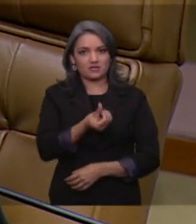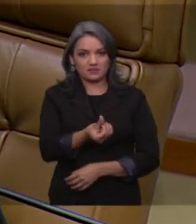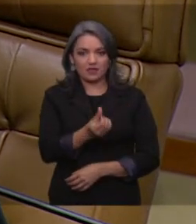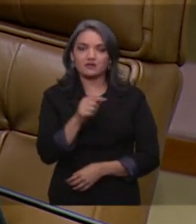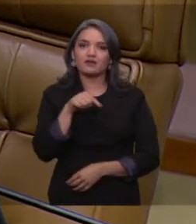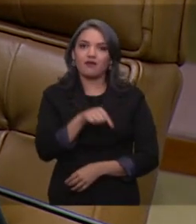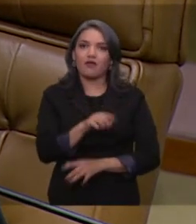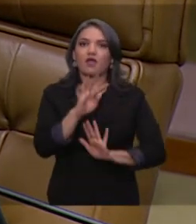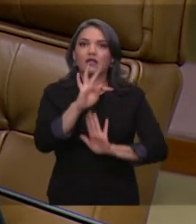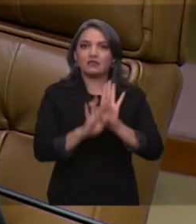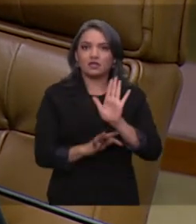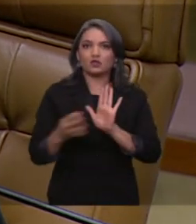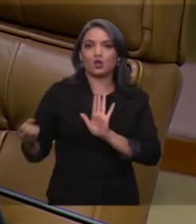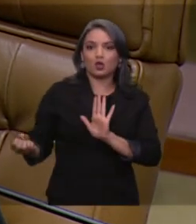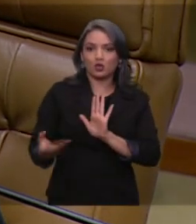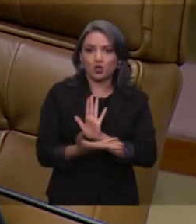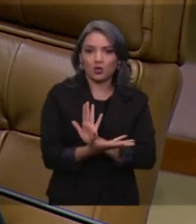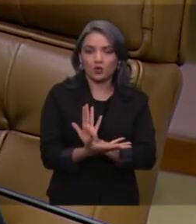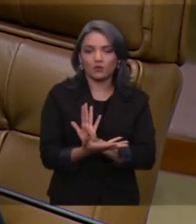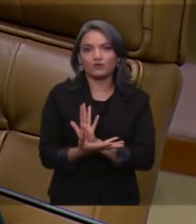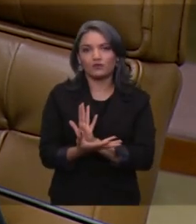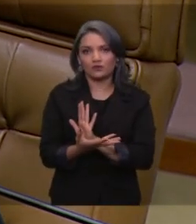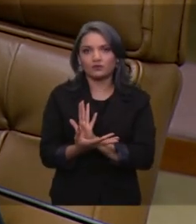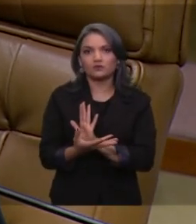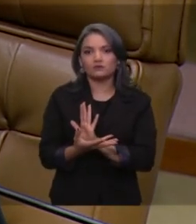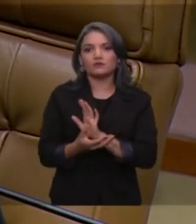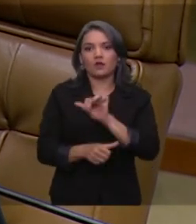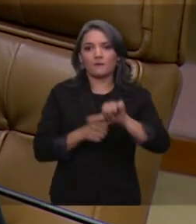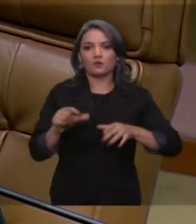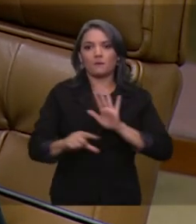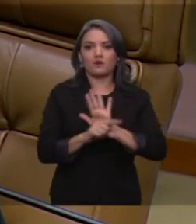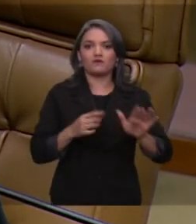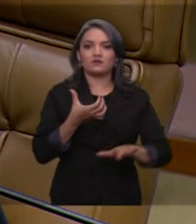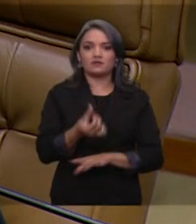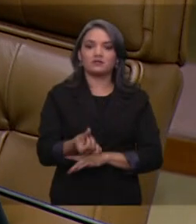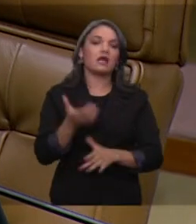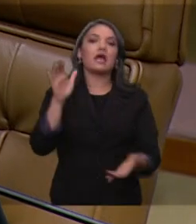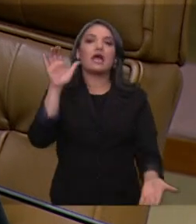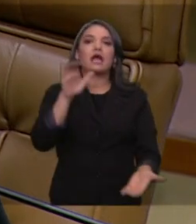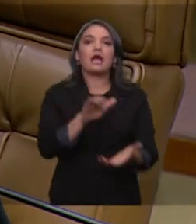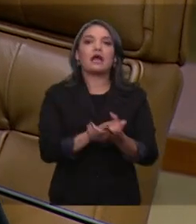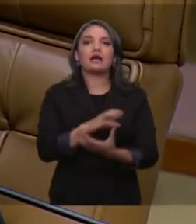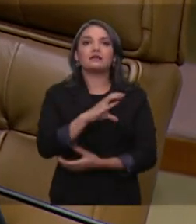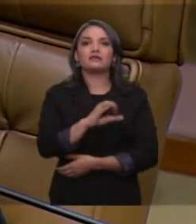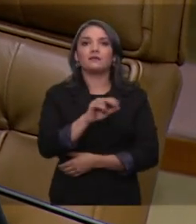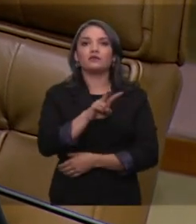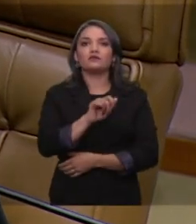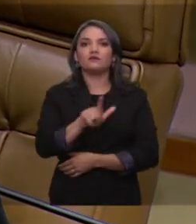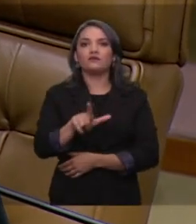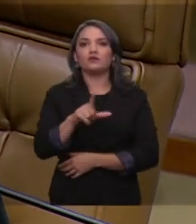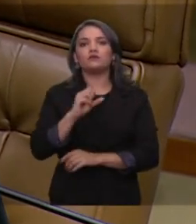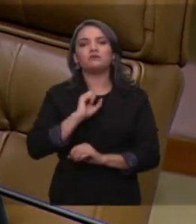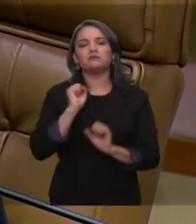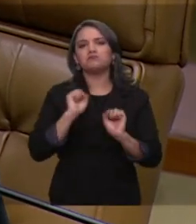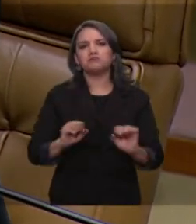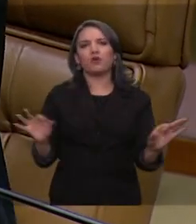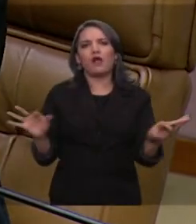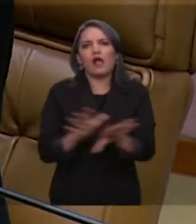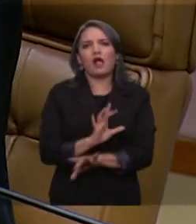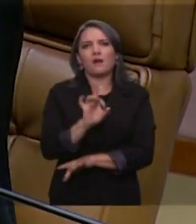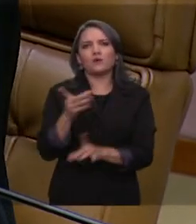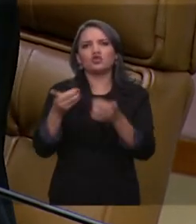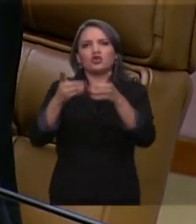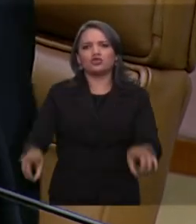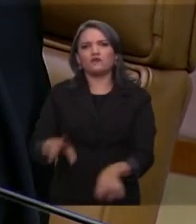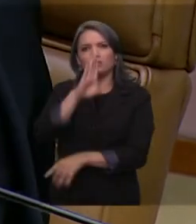nova redação ao parágrafo 6º do artigo 226, o casamento civil pode ser dissolvido pelo divórcio. Possibilitou